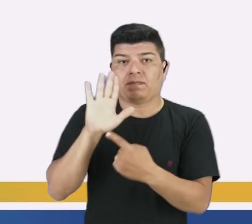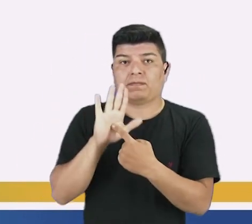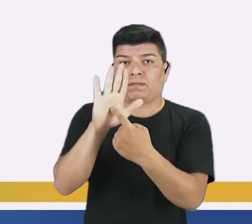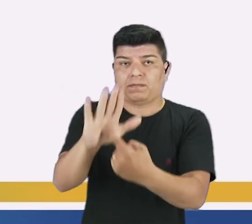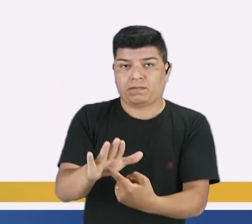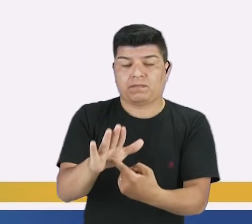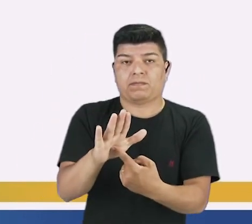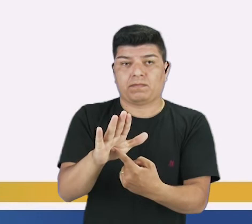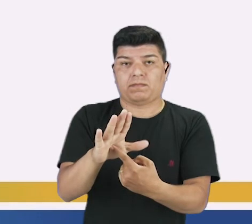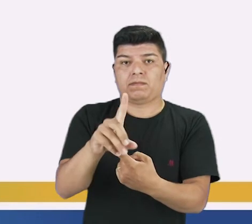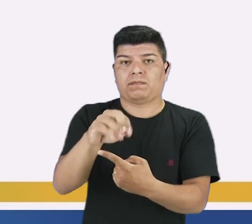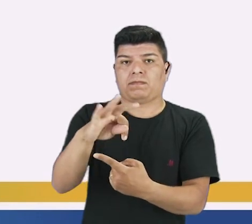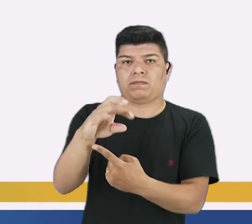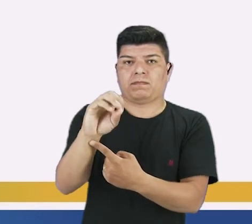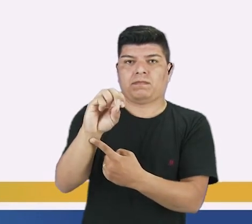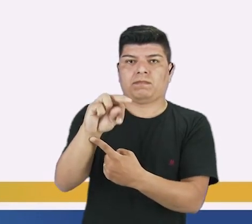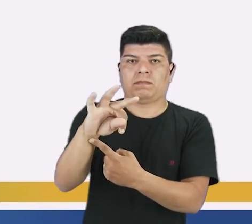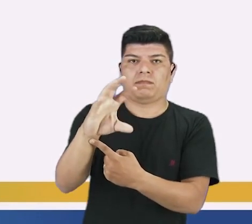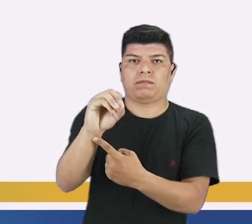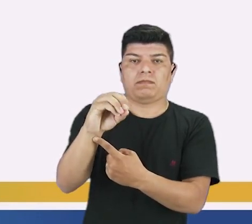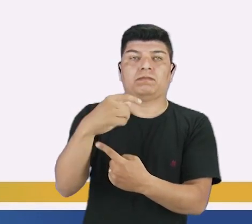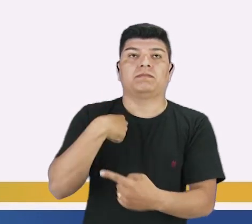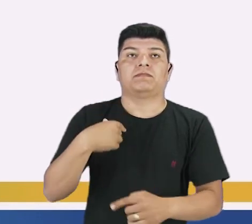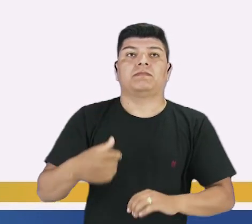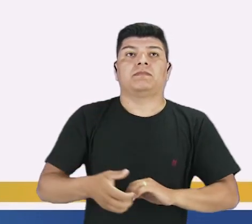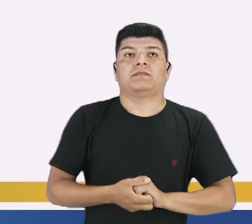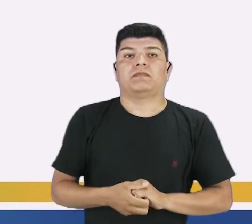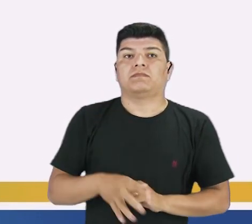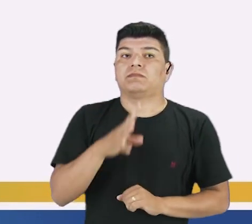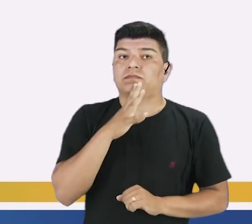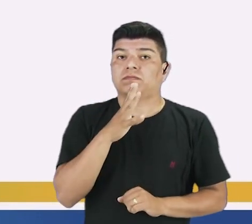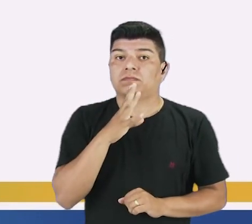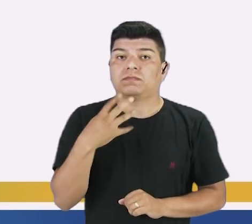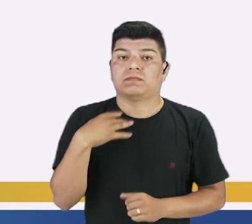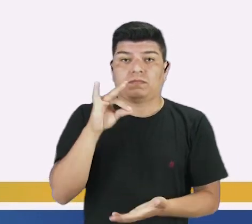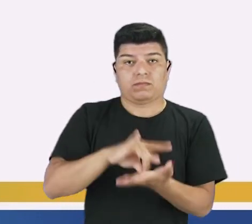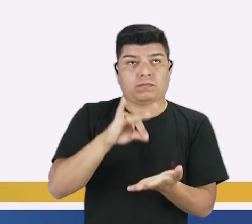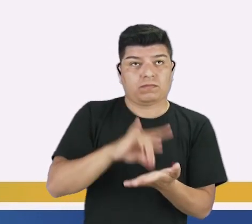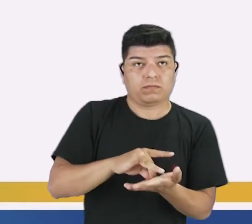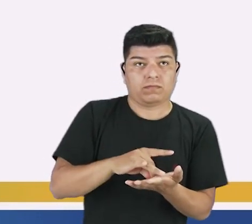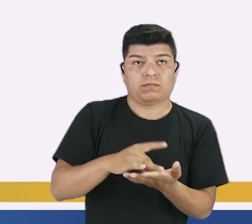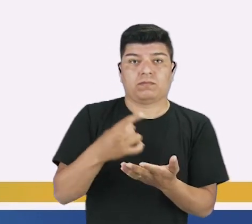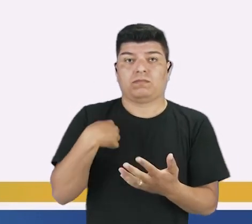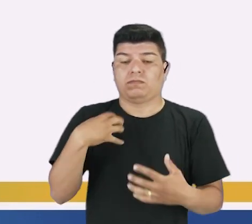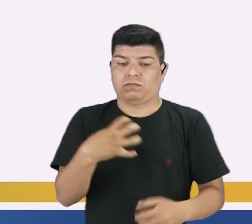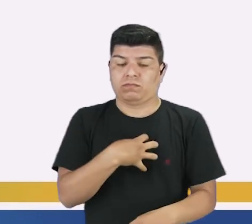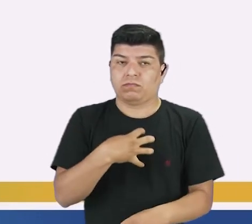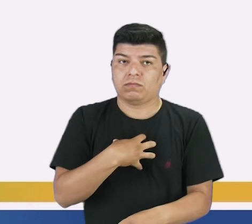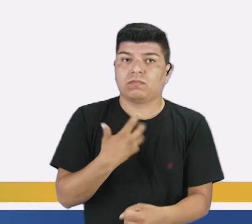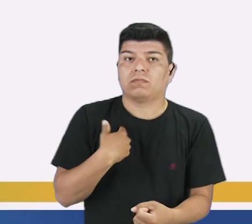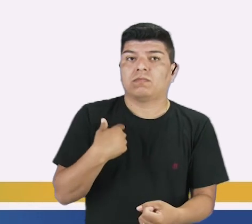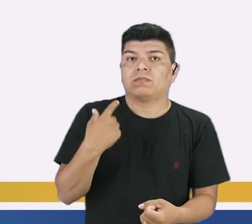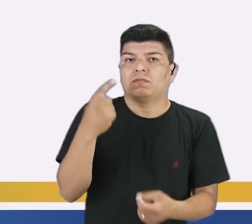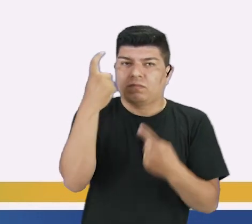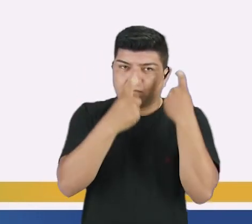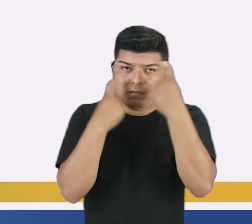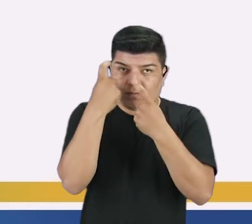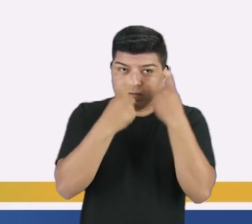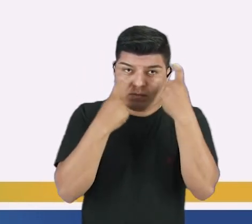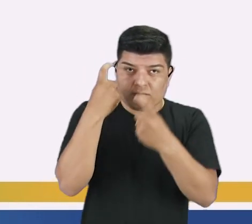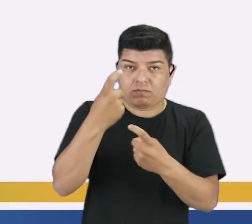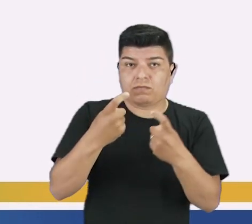certo ditatismo. Tá? Um reconhecimento da realidade através dos sentidos, revelando uma preocupação com